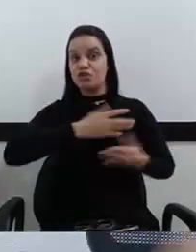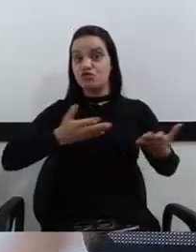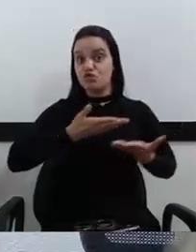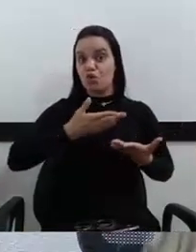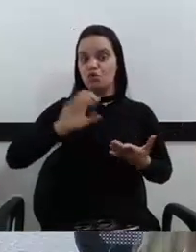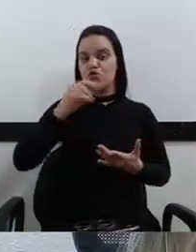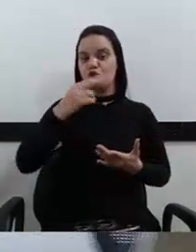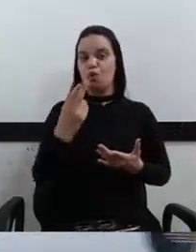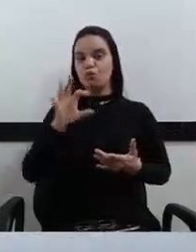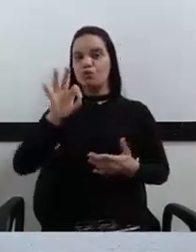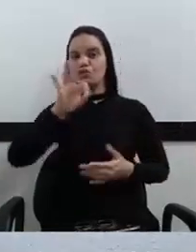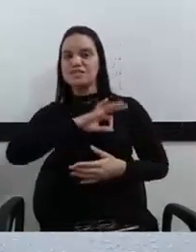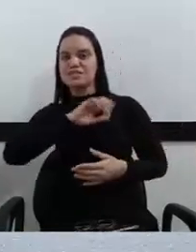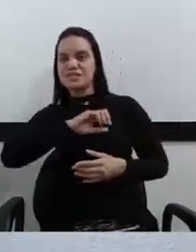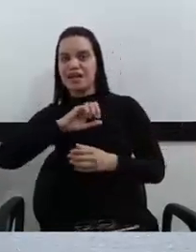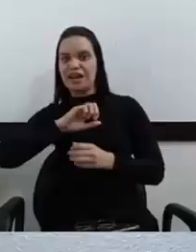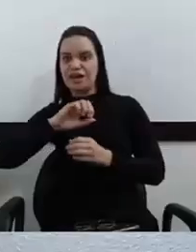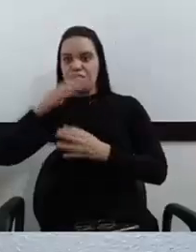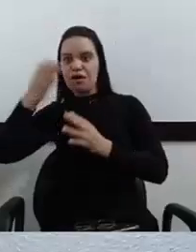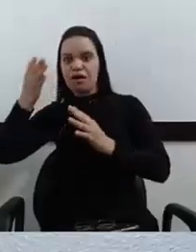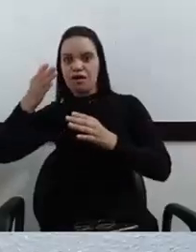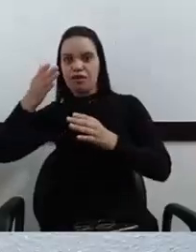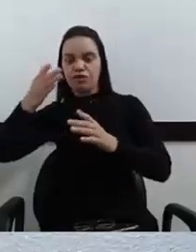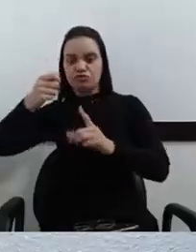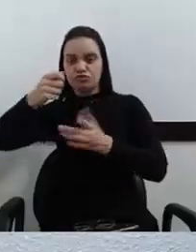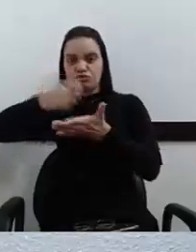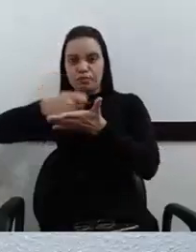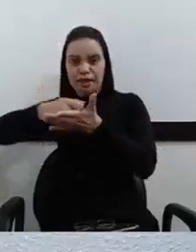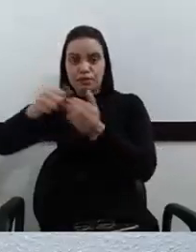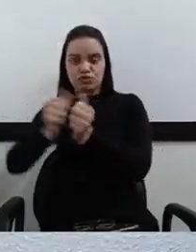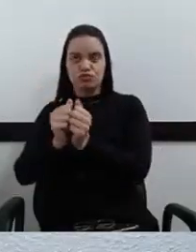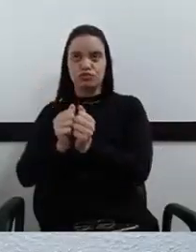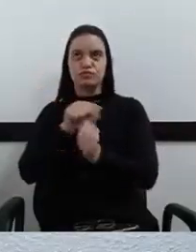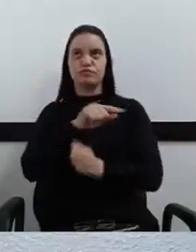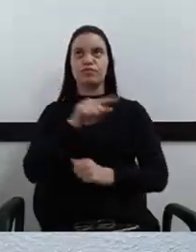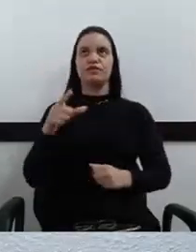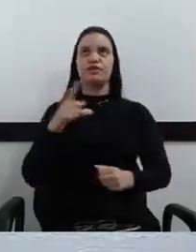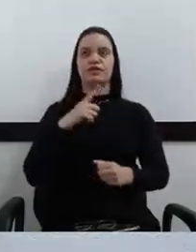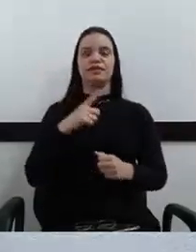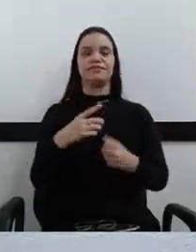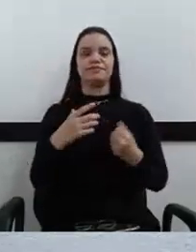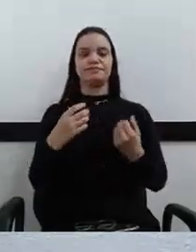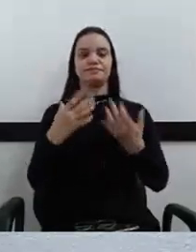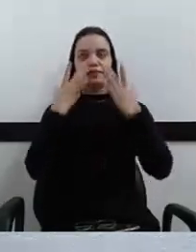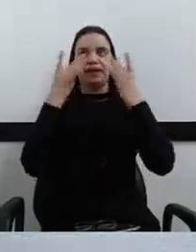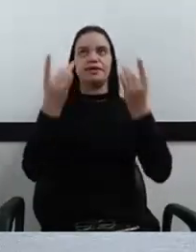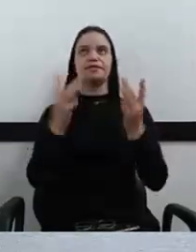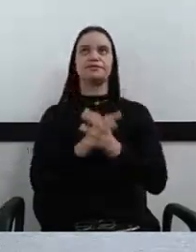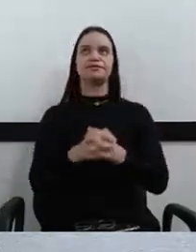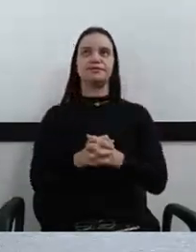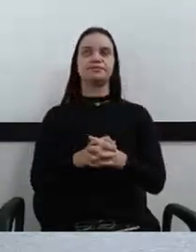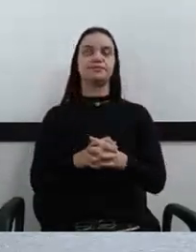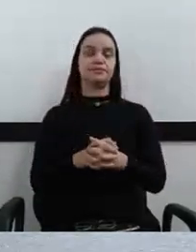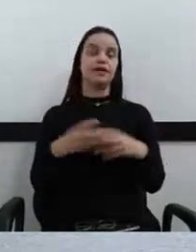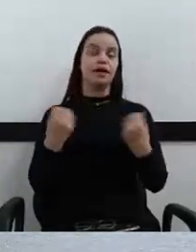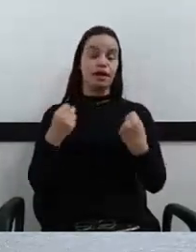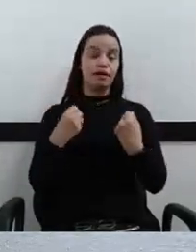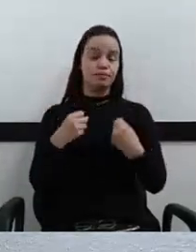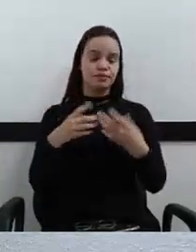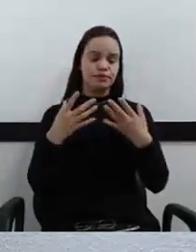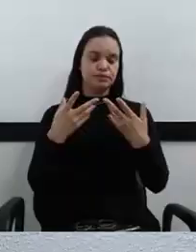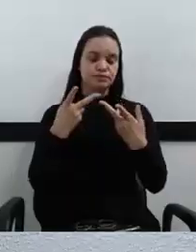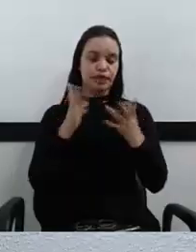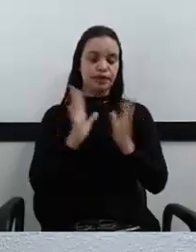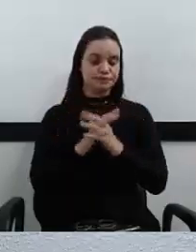ou porque quando a gente paga com o mês do pagamento. Quando vocês olham, enfim, mas eu vou ter que falar isso na sessão, vamos